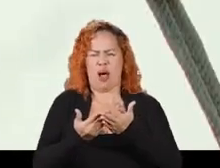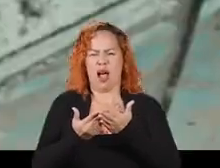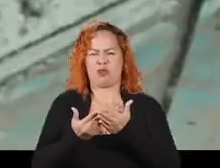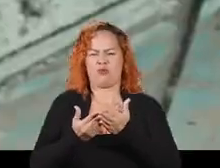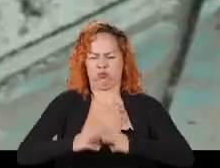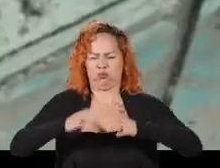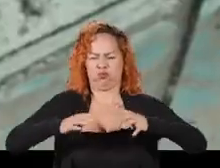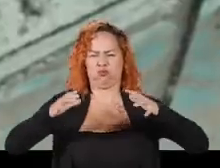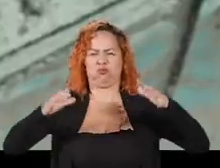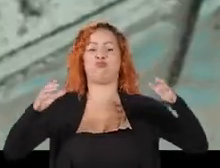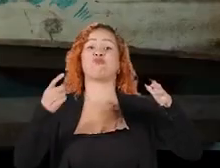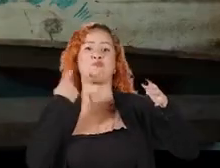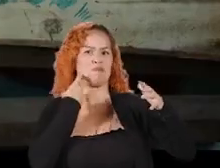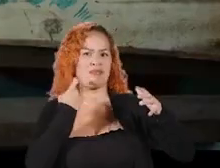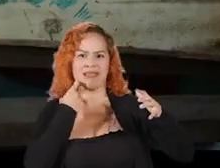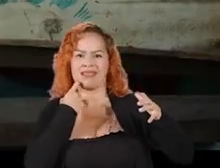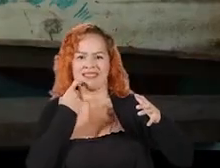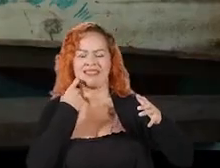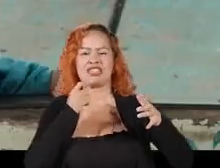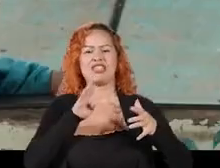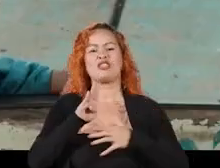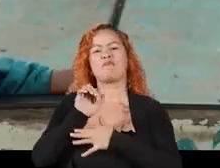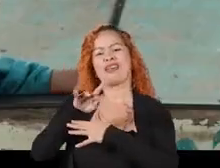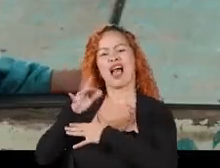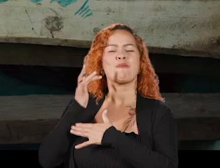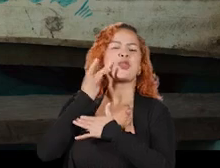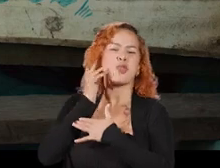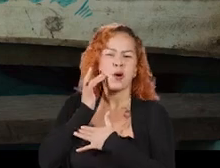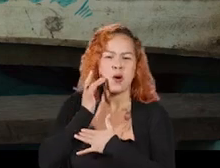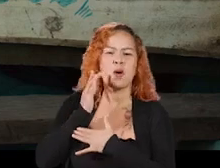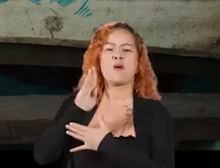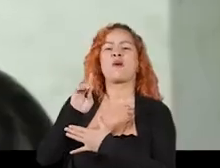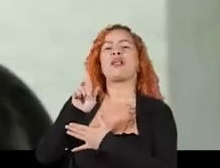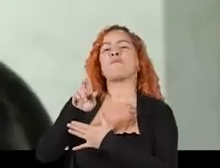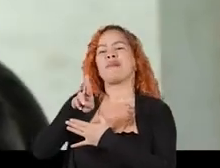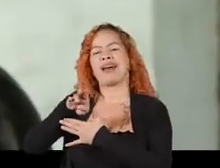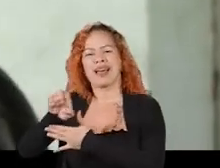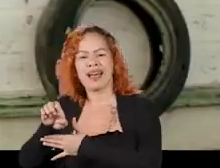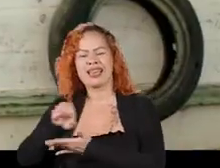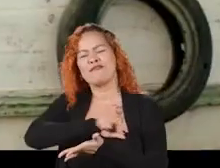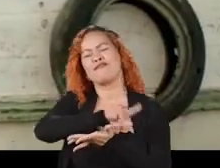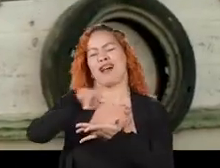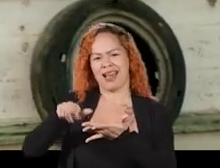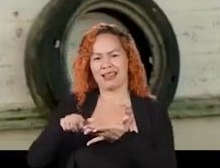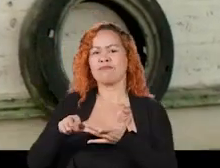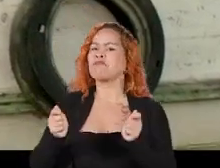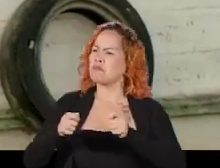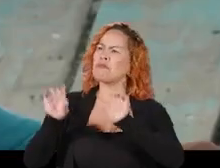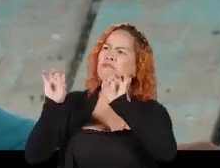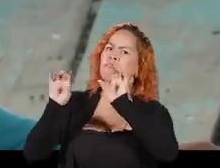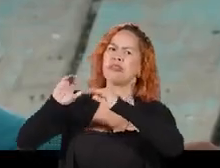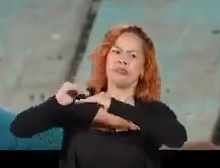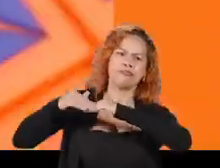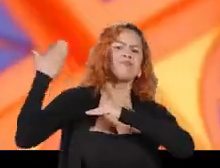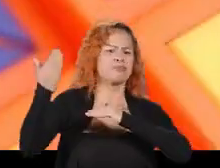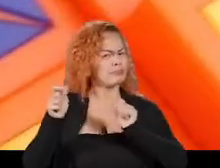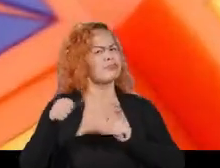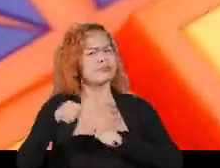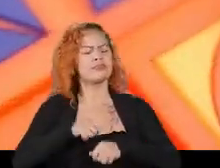do barco. Toneladas, várias toneladas. Muito peixe. Piaba, dourada, bagre. Daria para vender para fora,